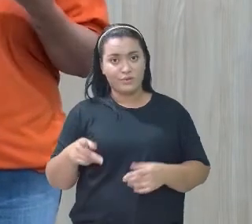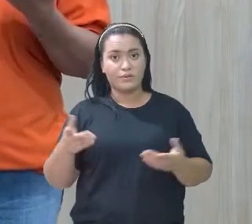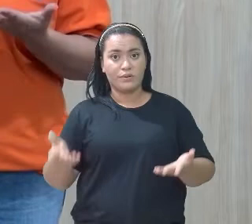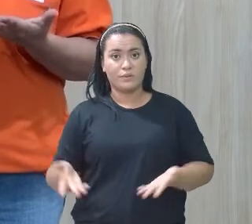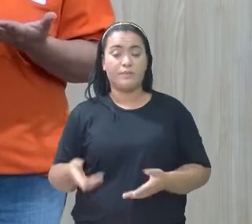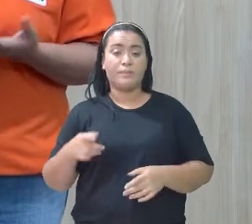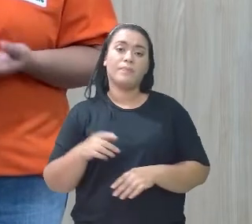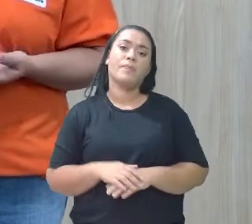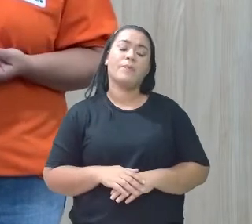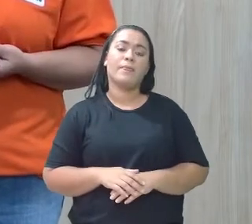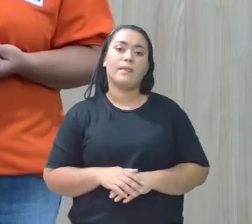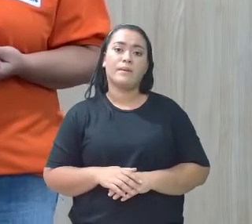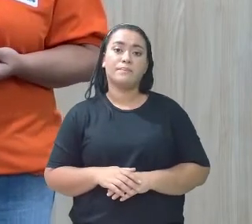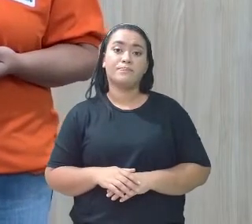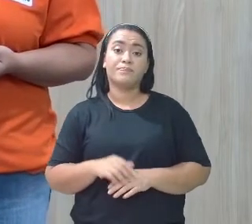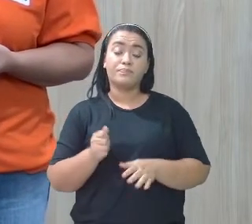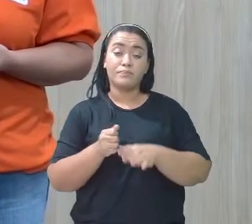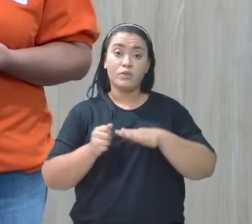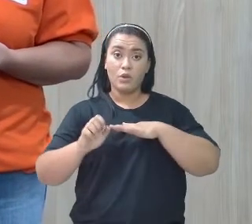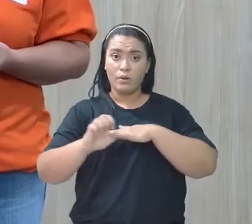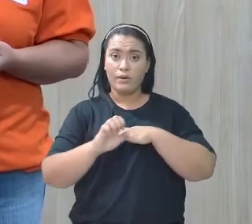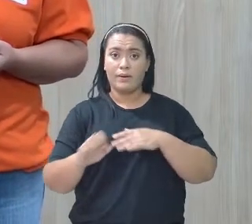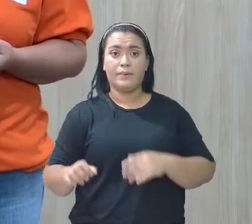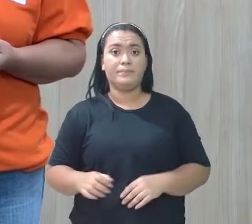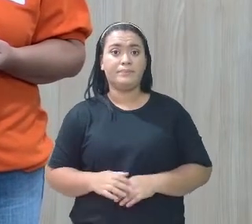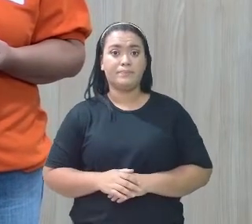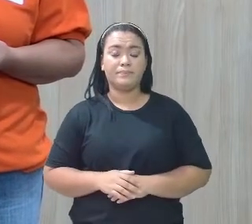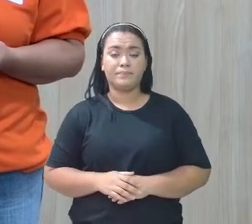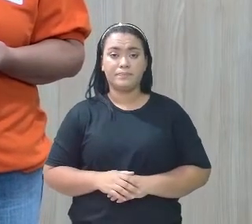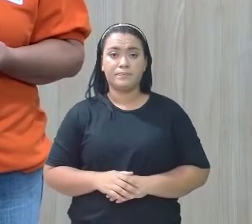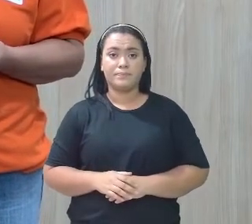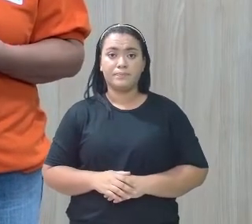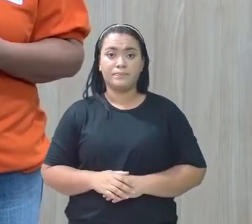professor, sua professor do AEE.